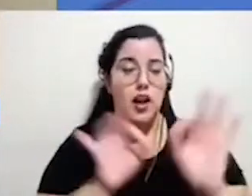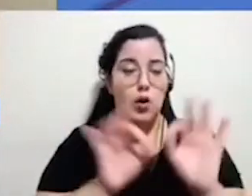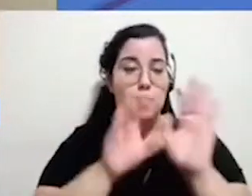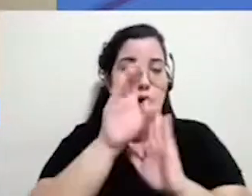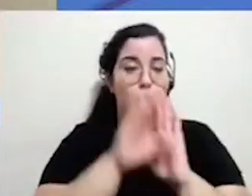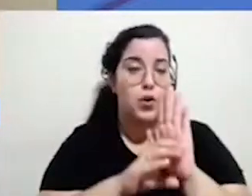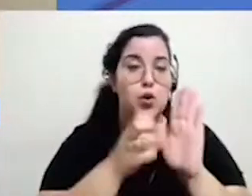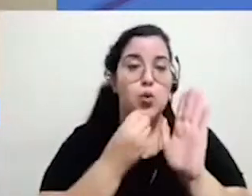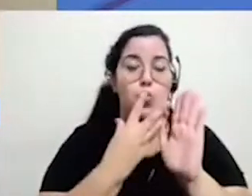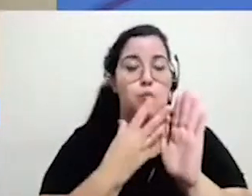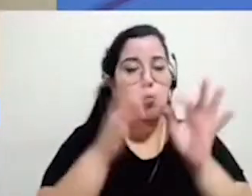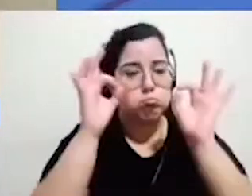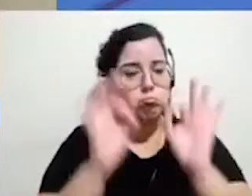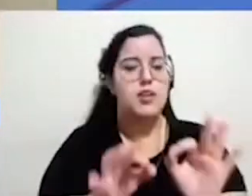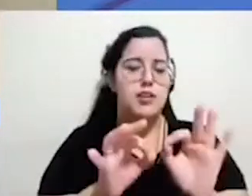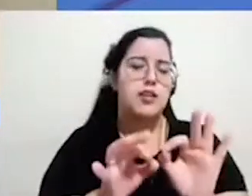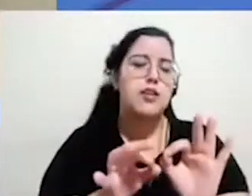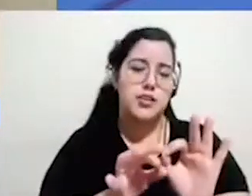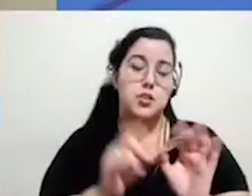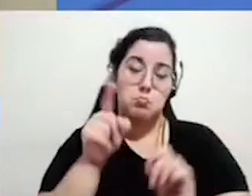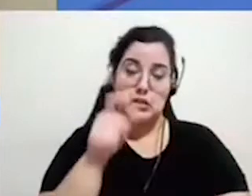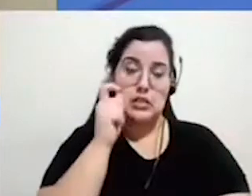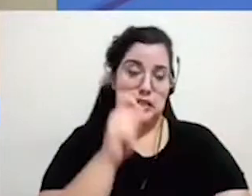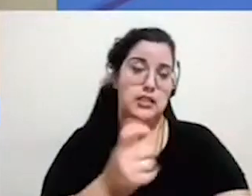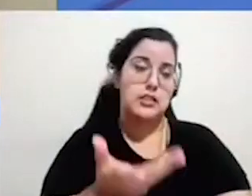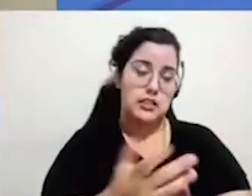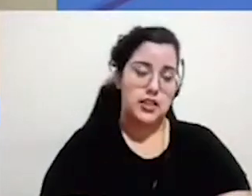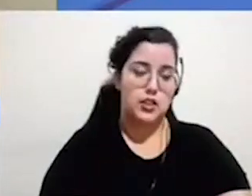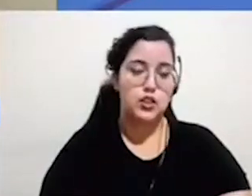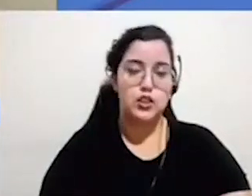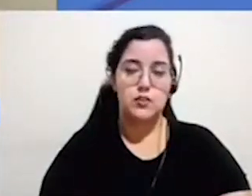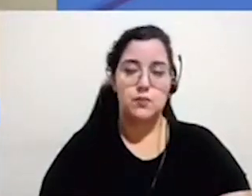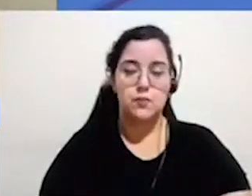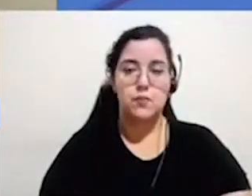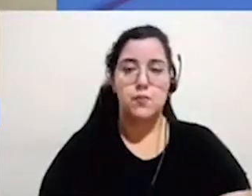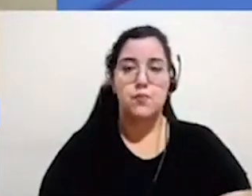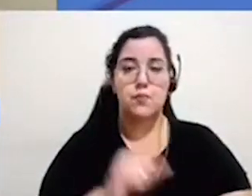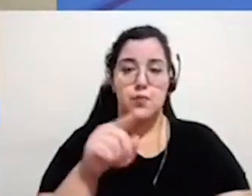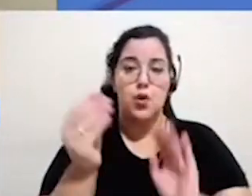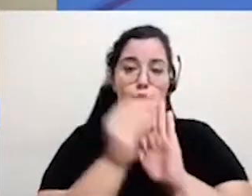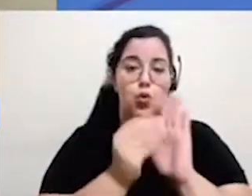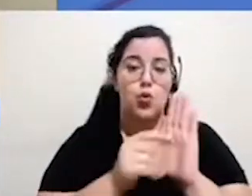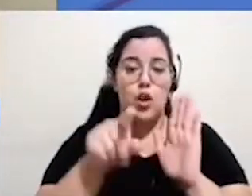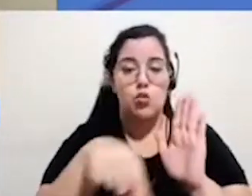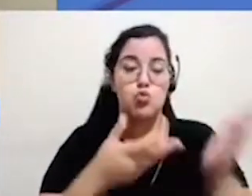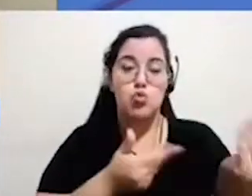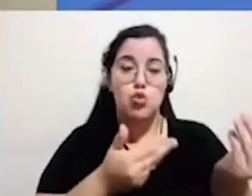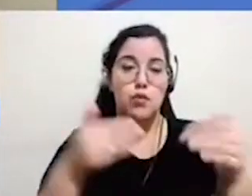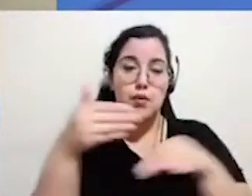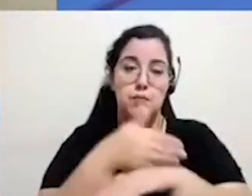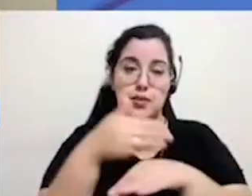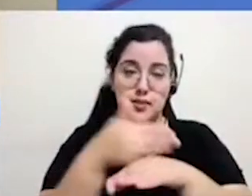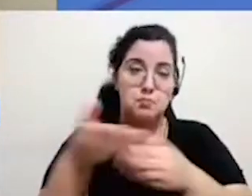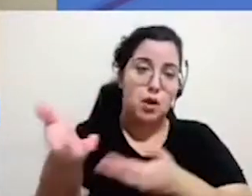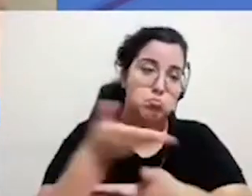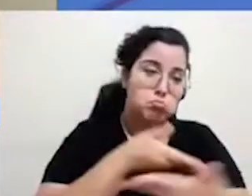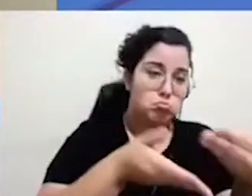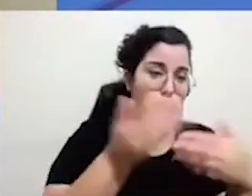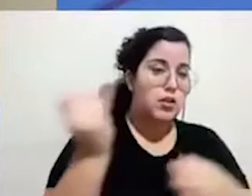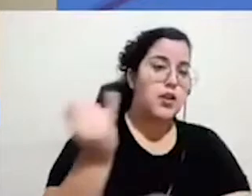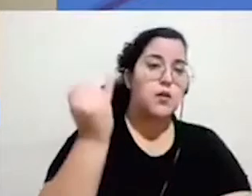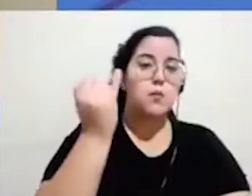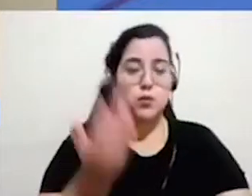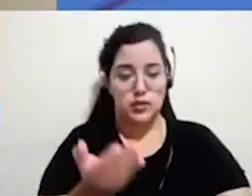atualizado de ponta, entendeu? Que é o que interessa. Claro. É colocar esses jovens aí. Então, eu acho que é